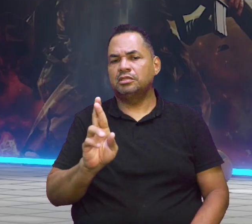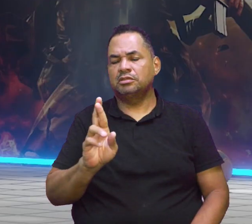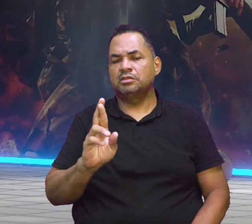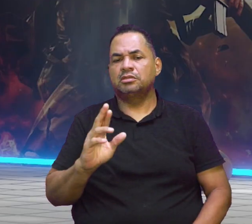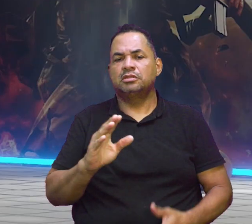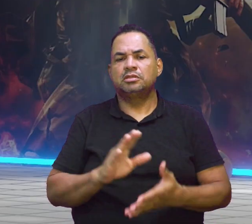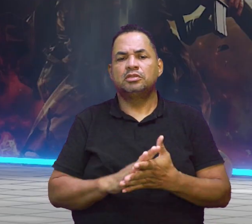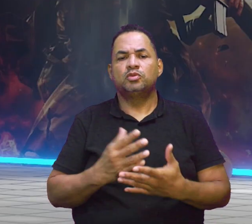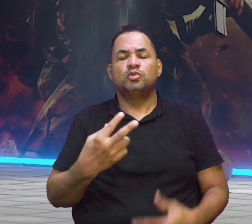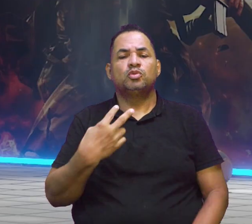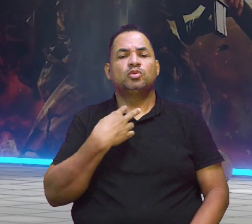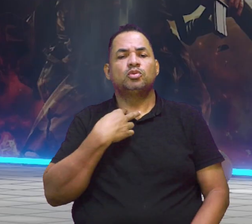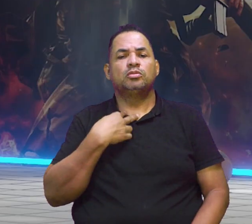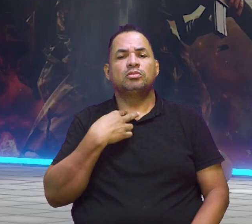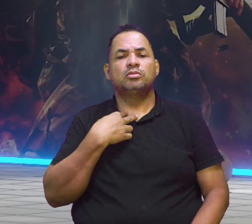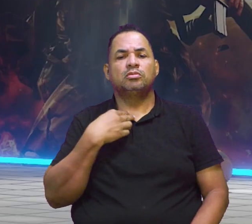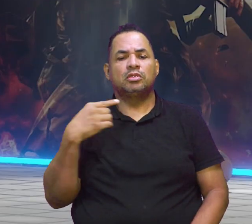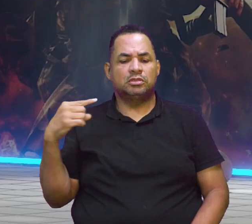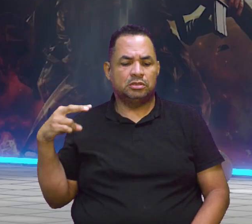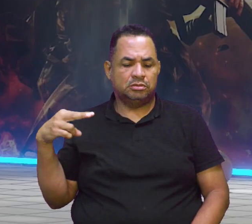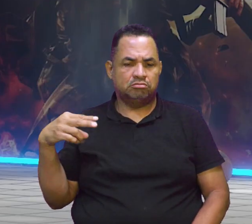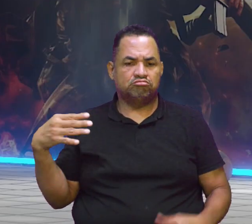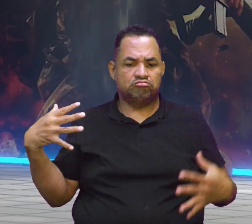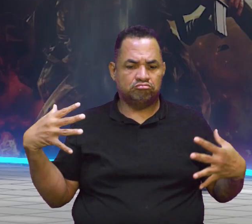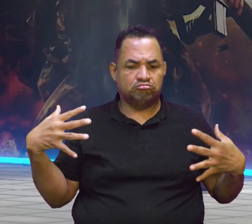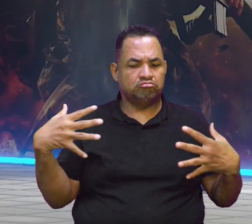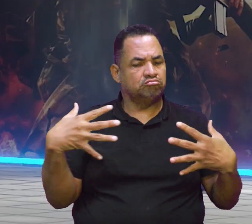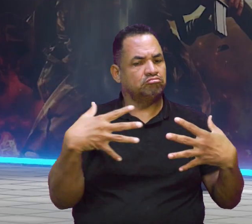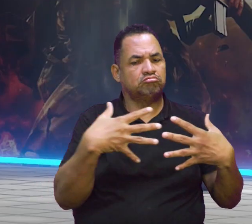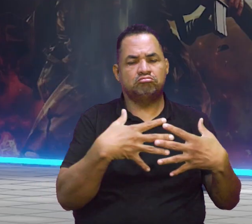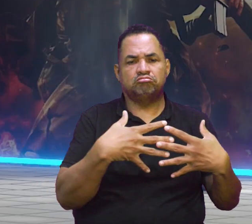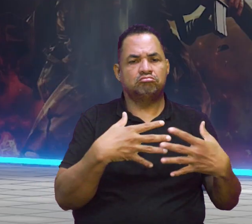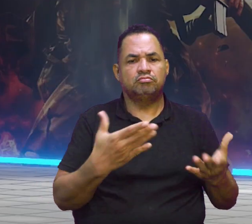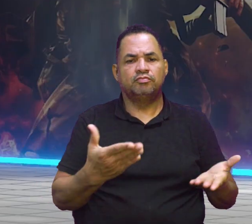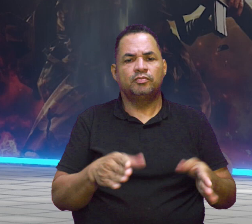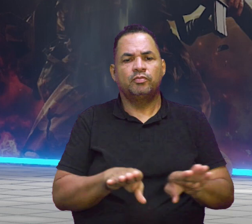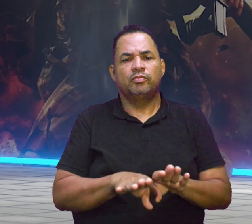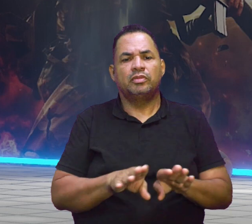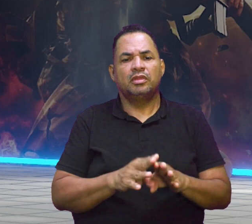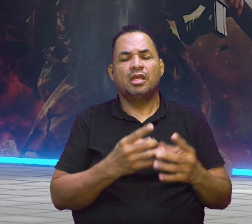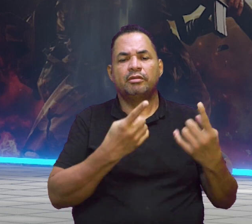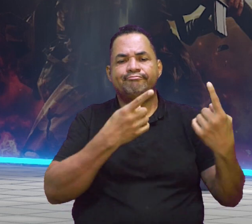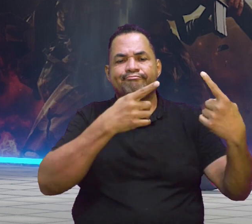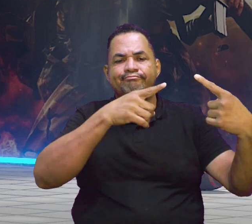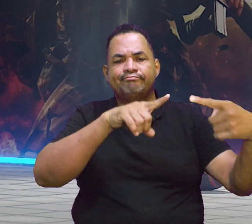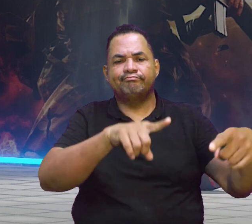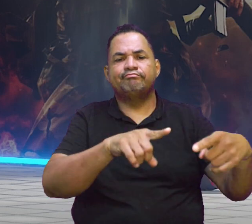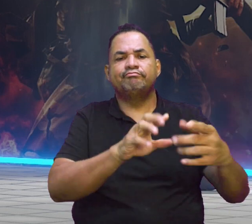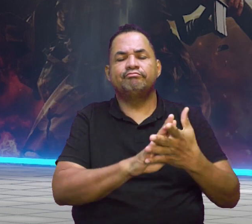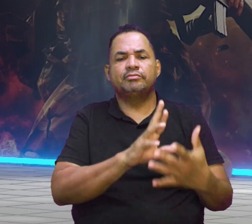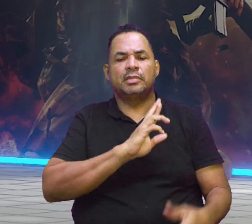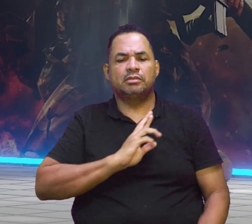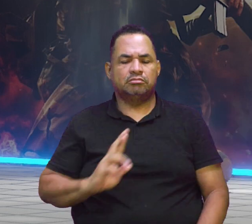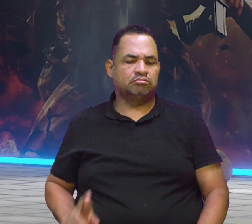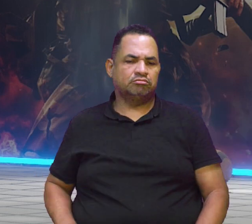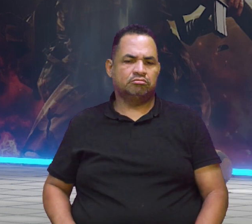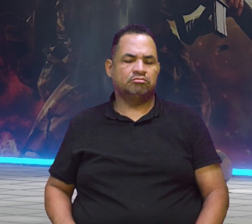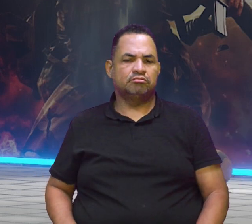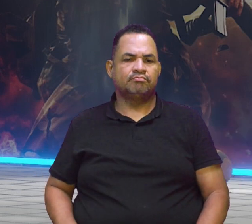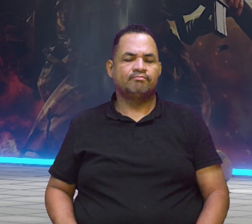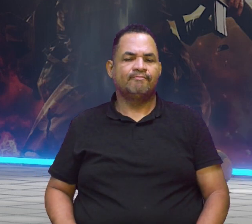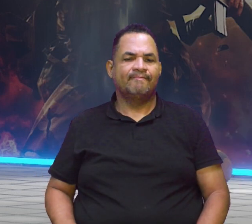se intrometer nos assuntos do Estado. Então ele era contra esta república, o que